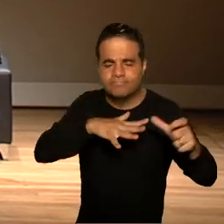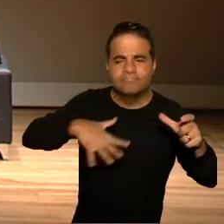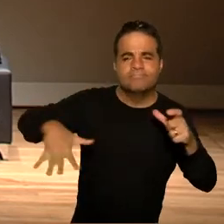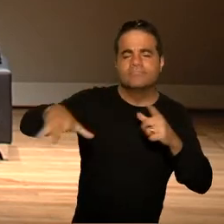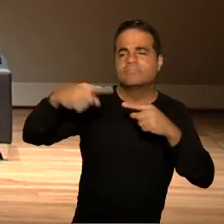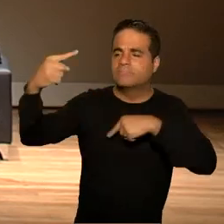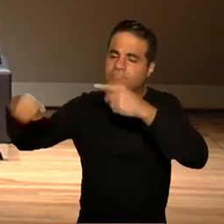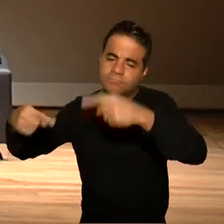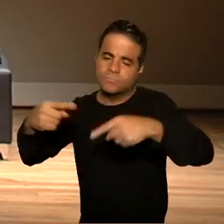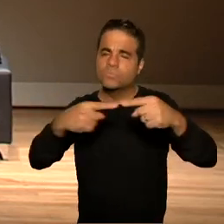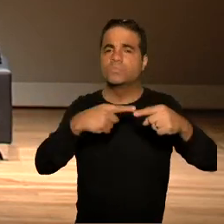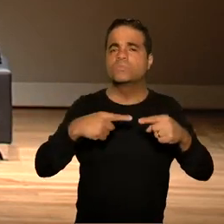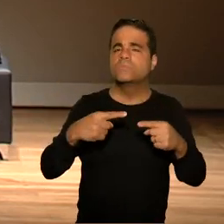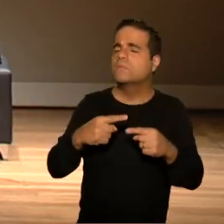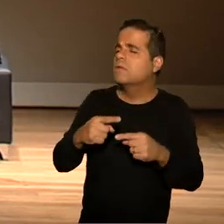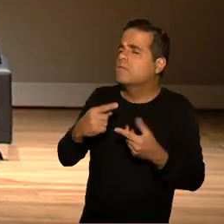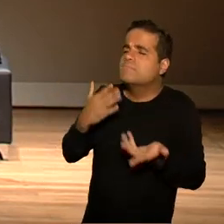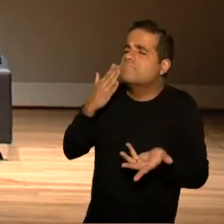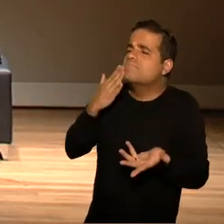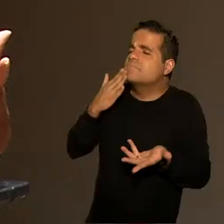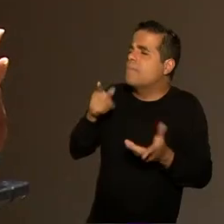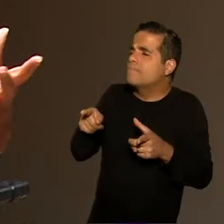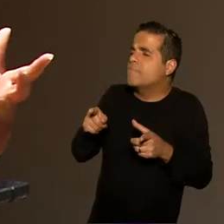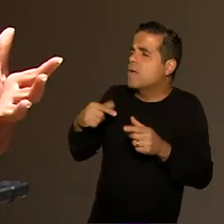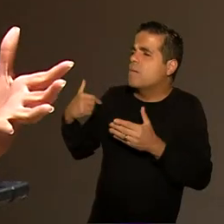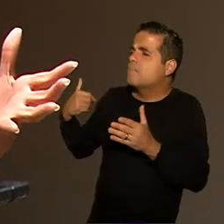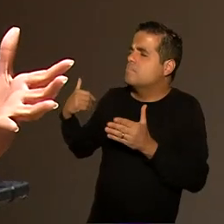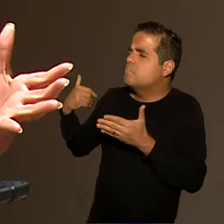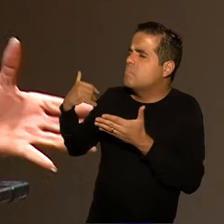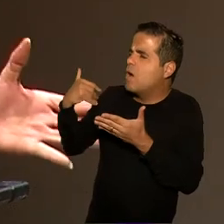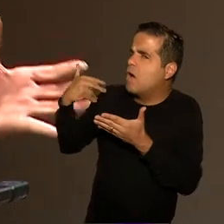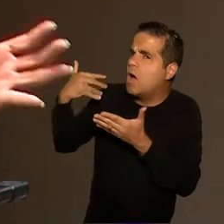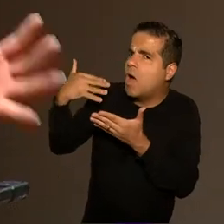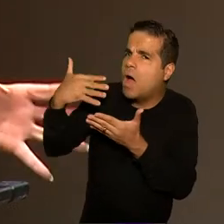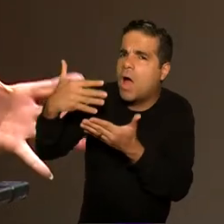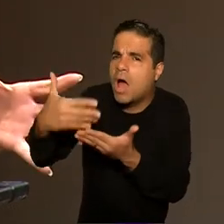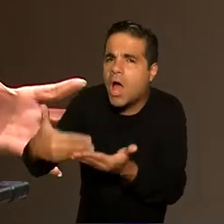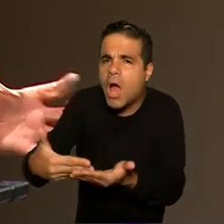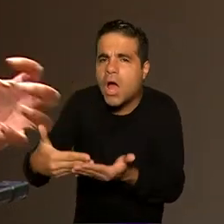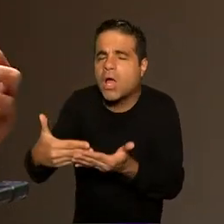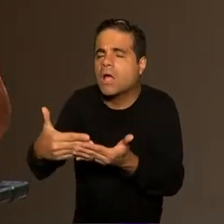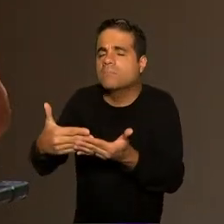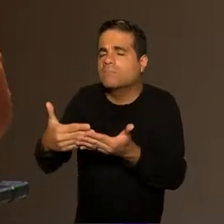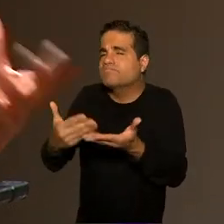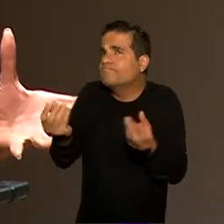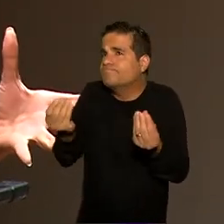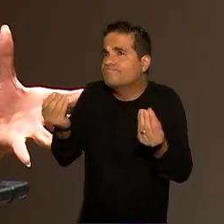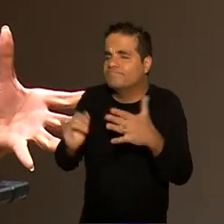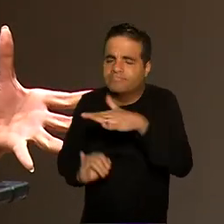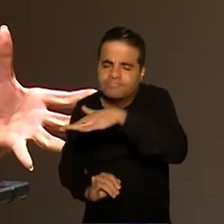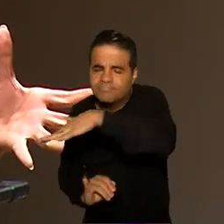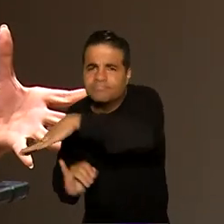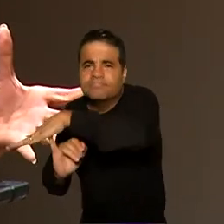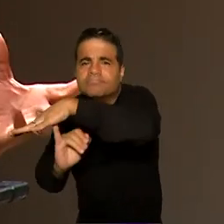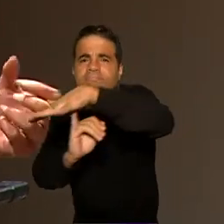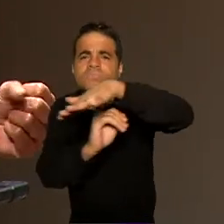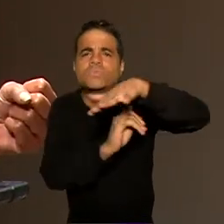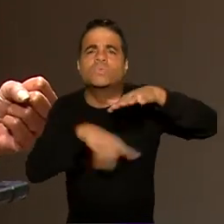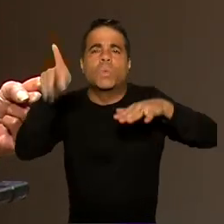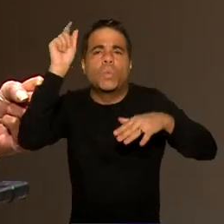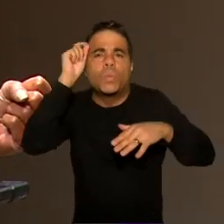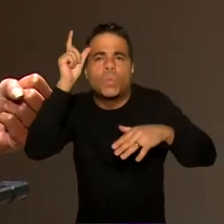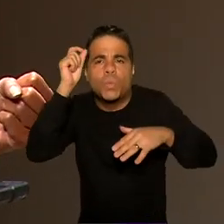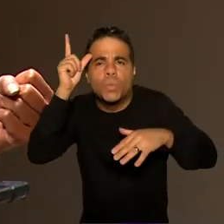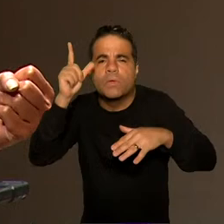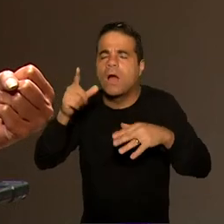fazer essa discussão queria entender um pouquinho da trajetória de vocês dentro de instituições culturais brasileiras